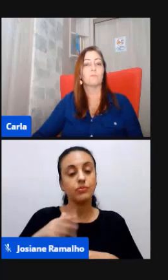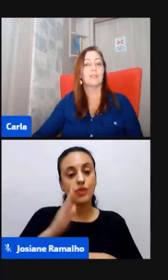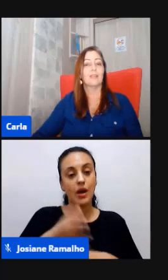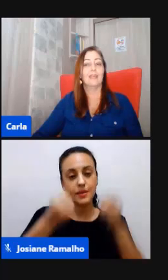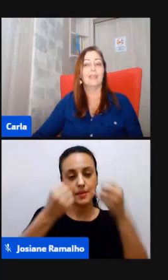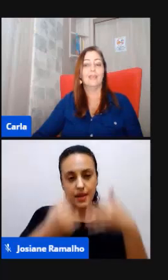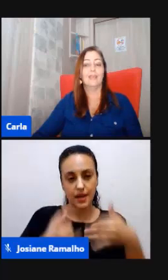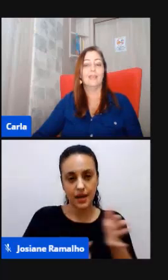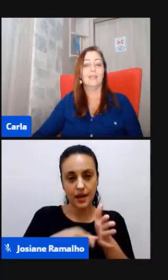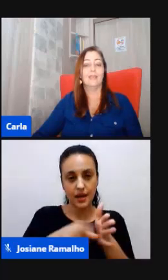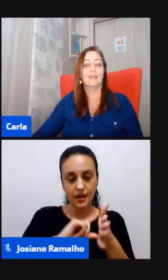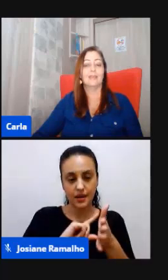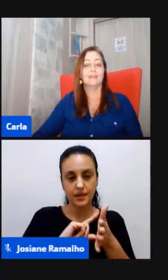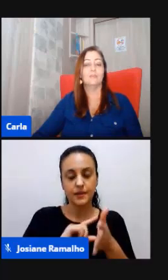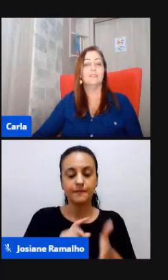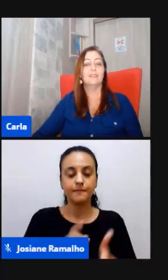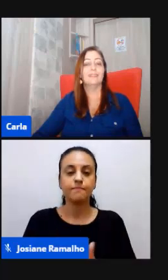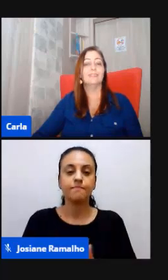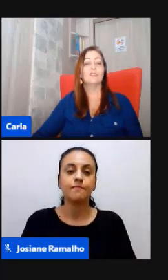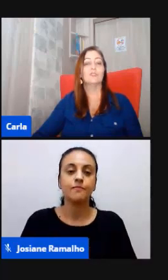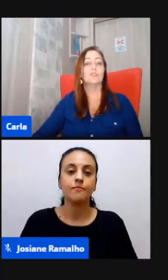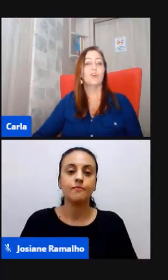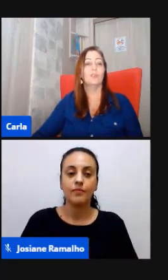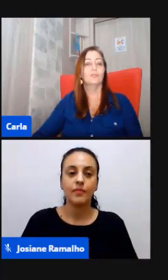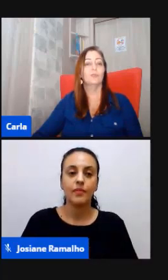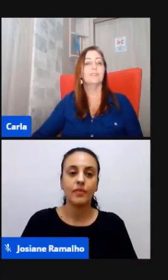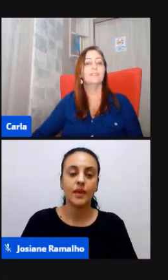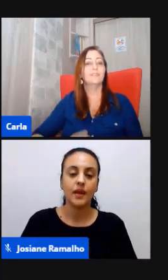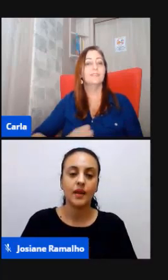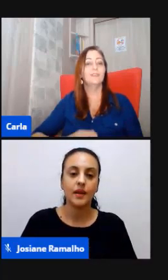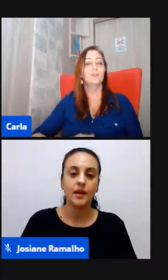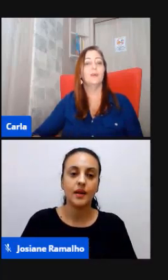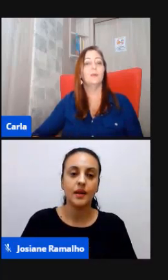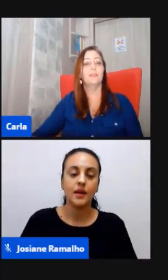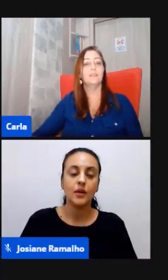anteriormente, não se trata só do